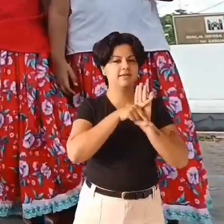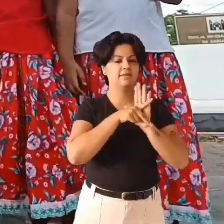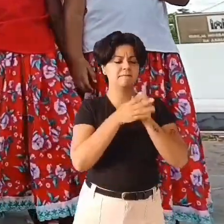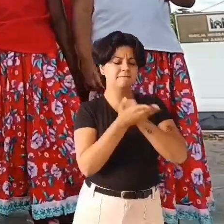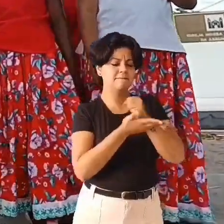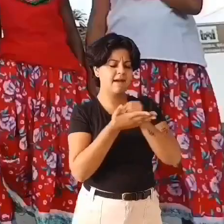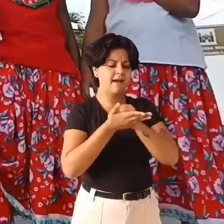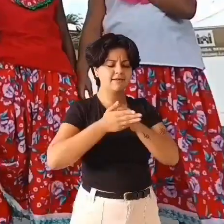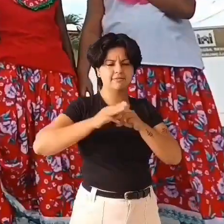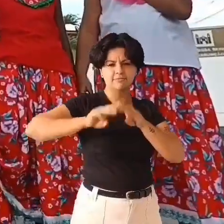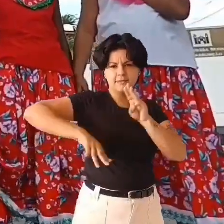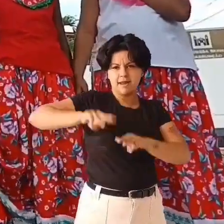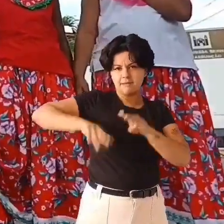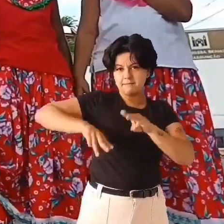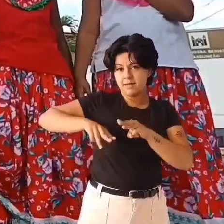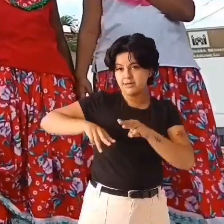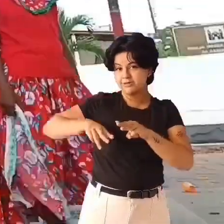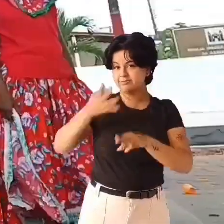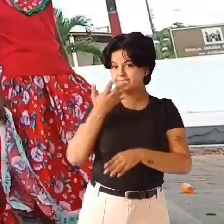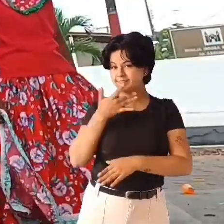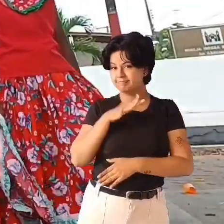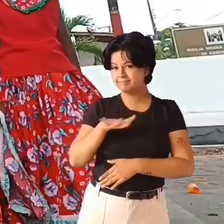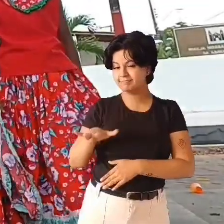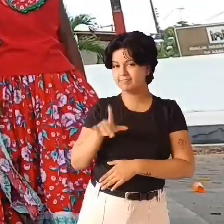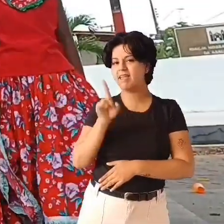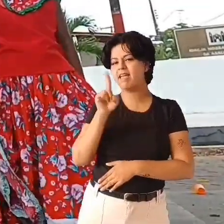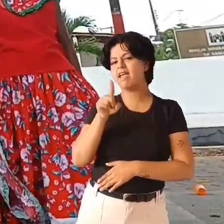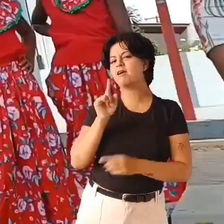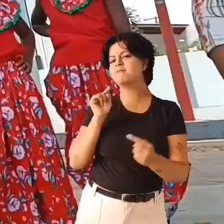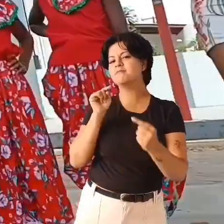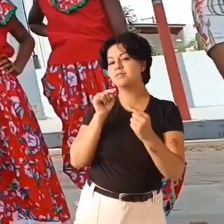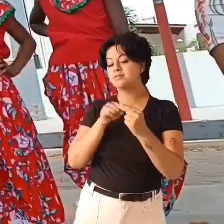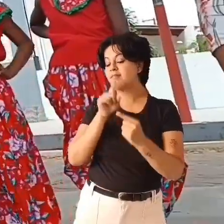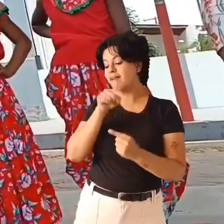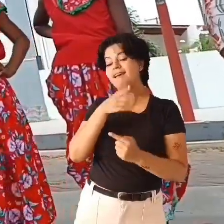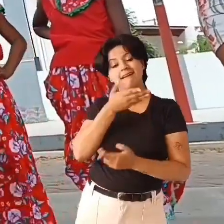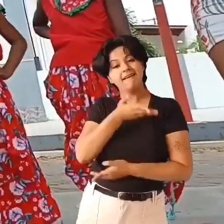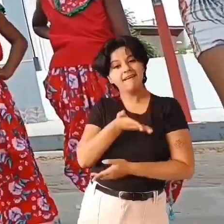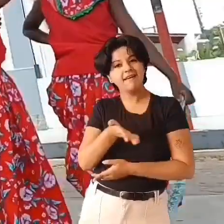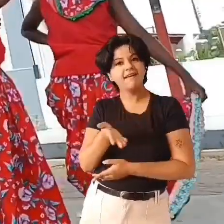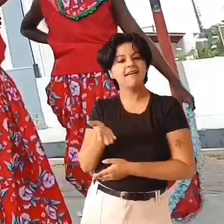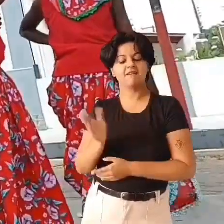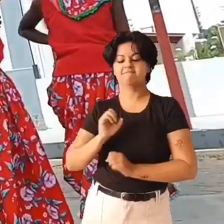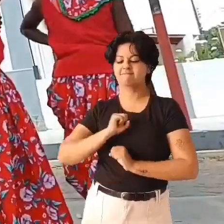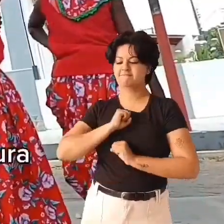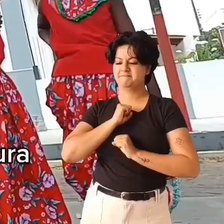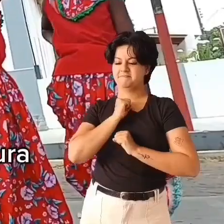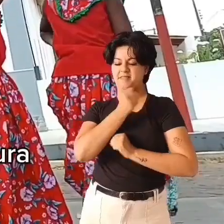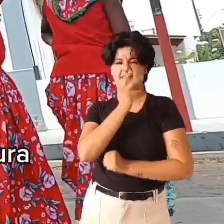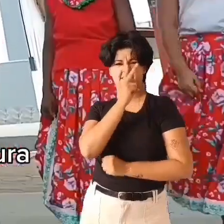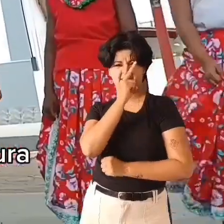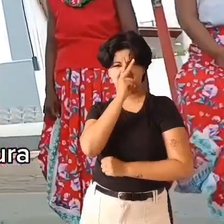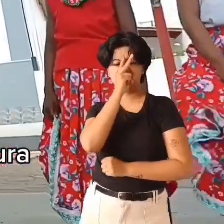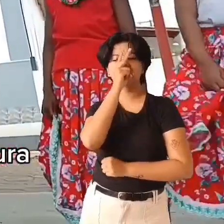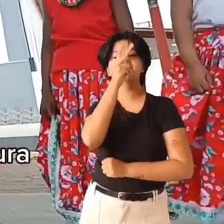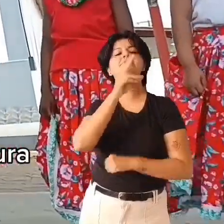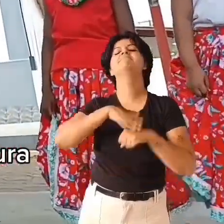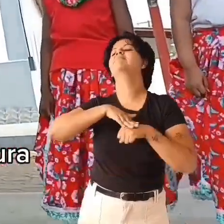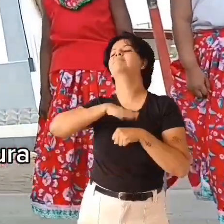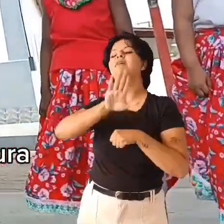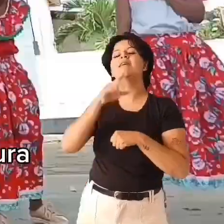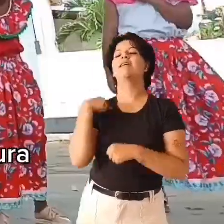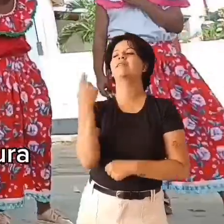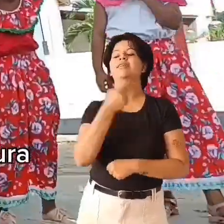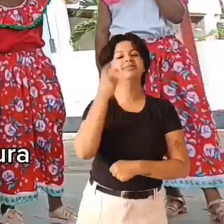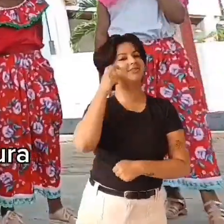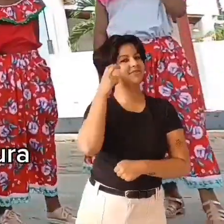projeto Raízes do Marabaixo Infantil. Esse projeto é exatamente isso, é para fortalecer